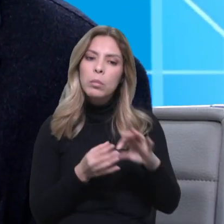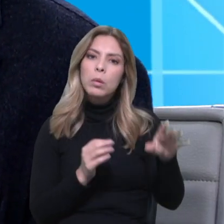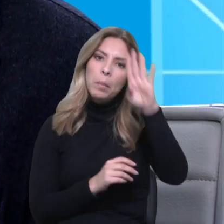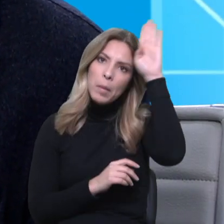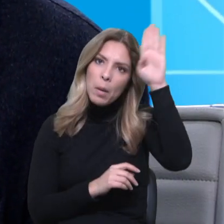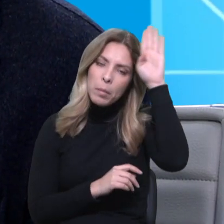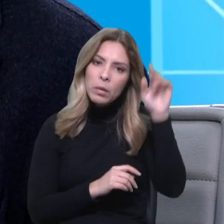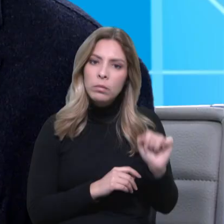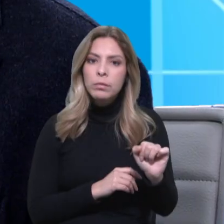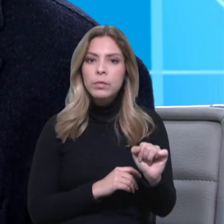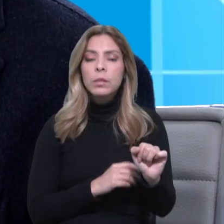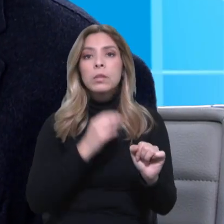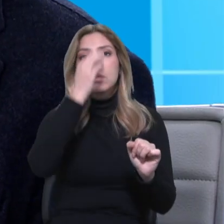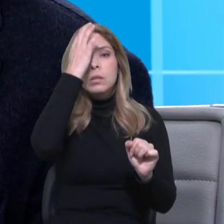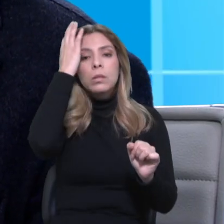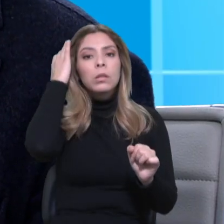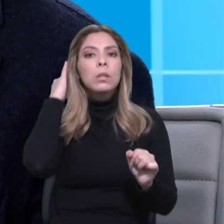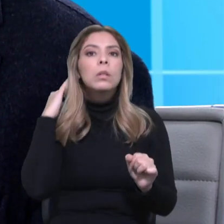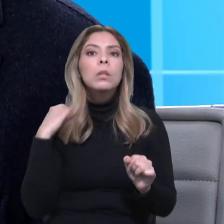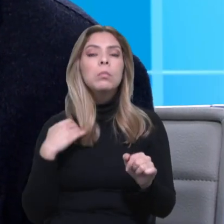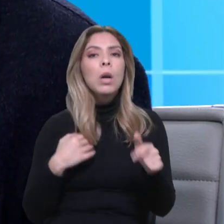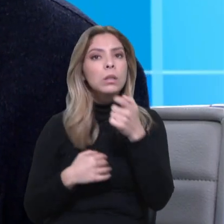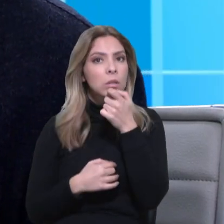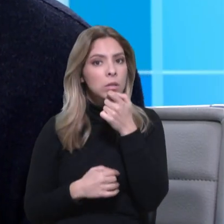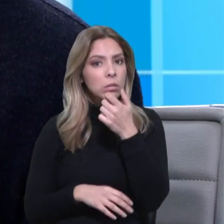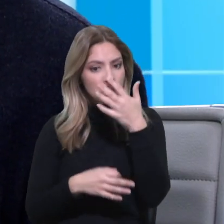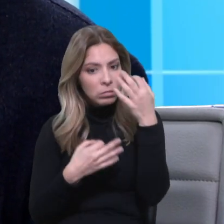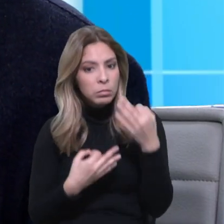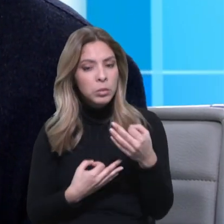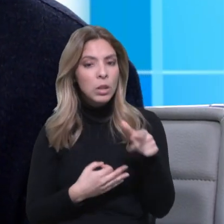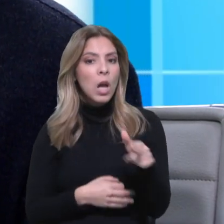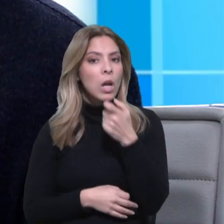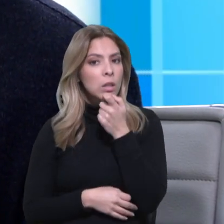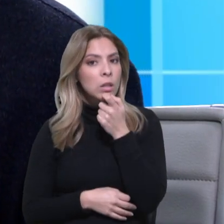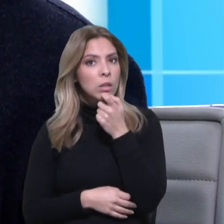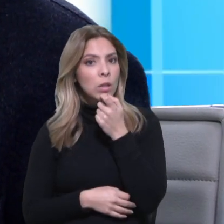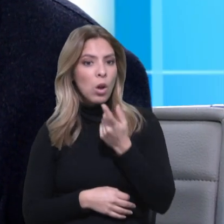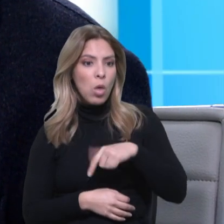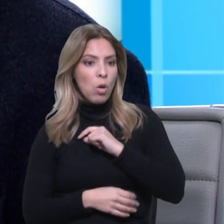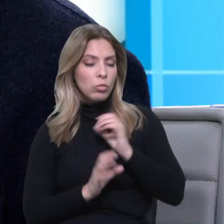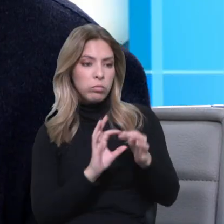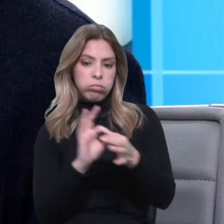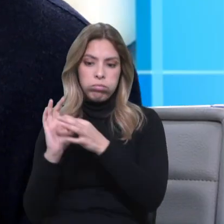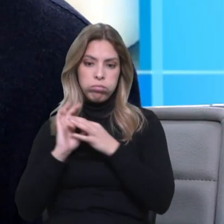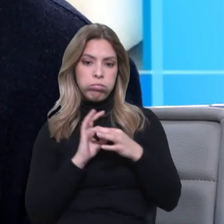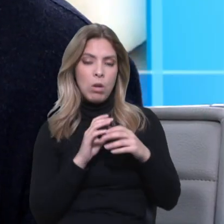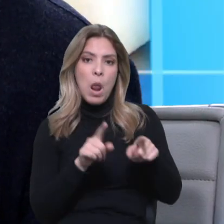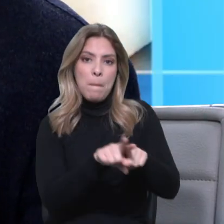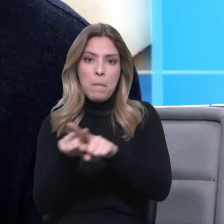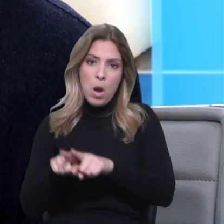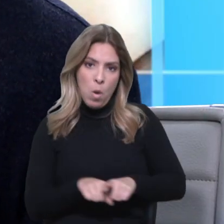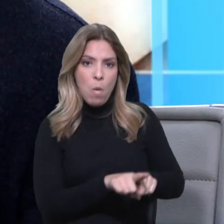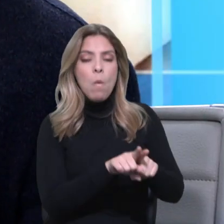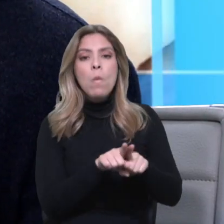insiste. Quer dizer, hoje em dia só somos um testemunho credível se de facto formos fraternos, formos irmãos, não é? E de facto isto tem havido um